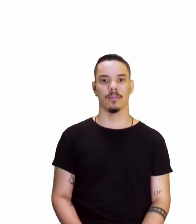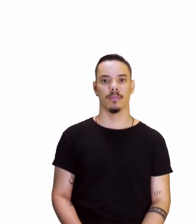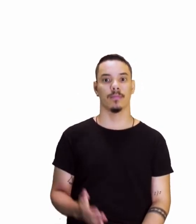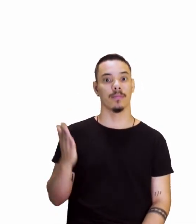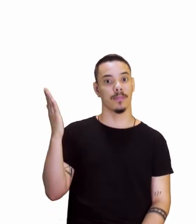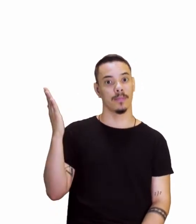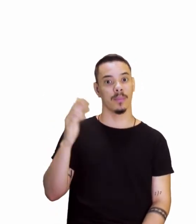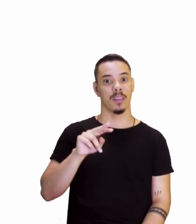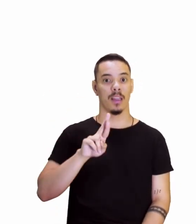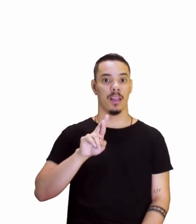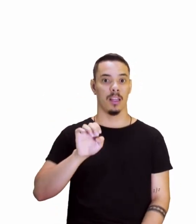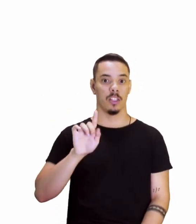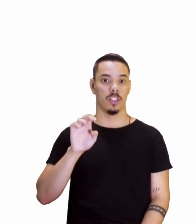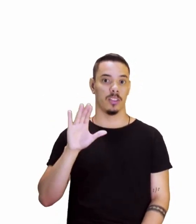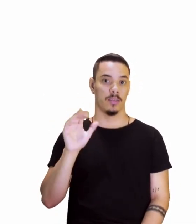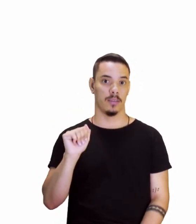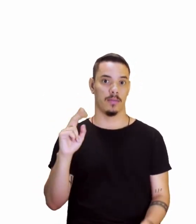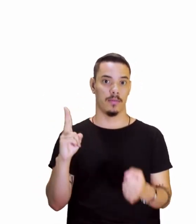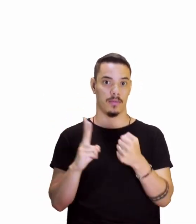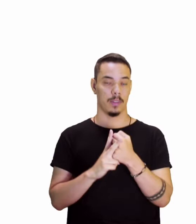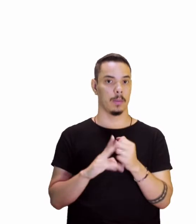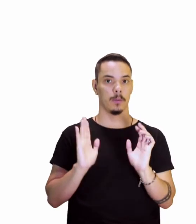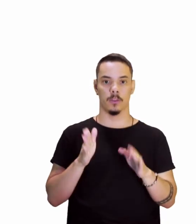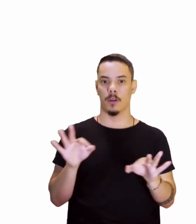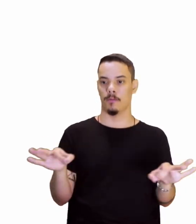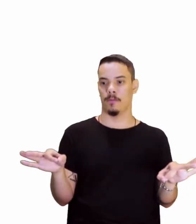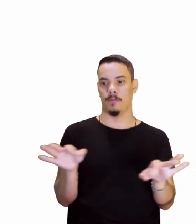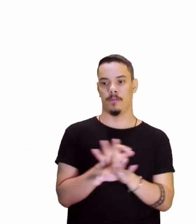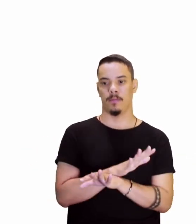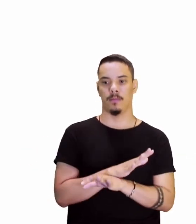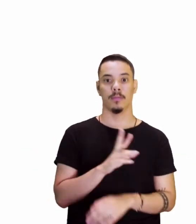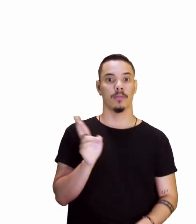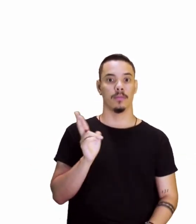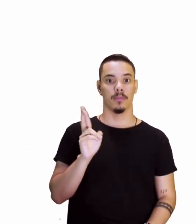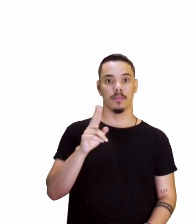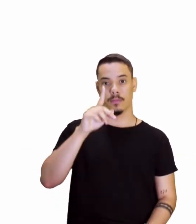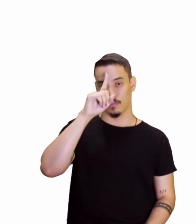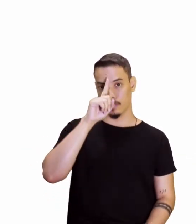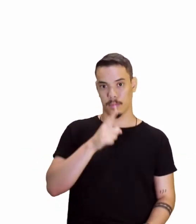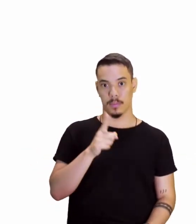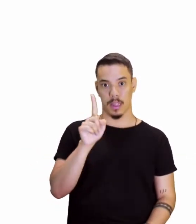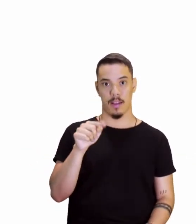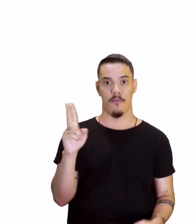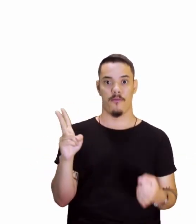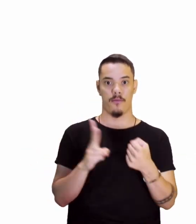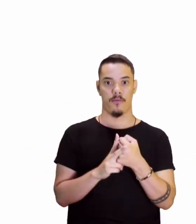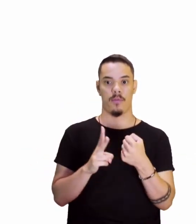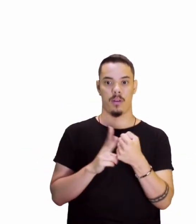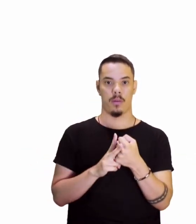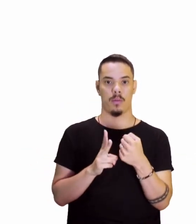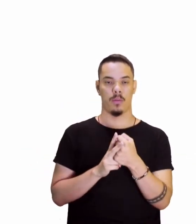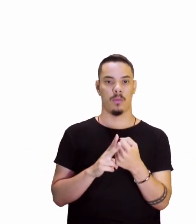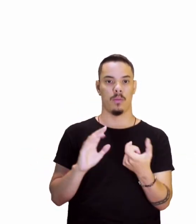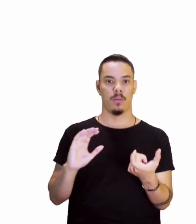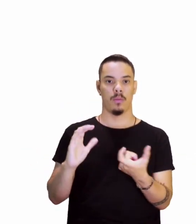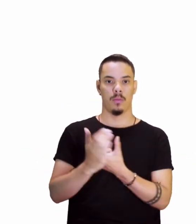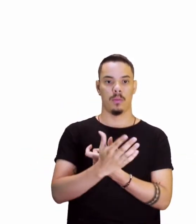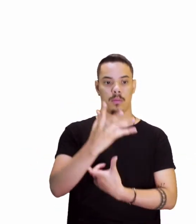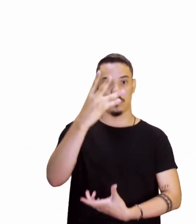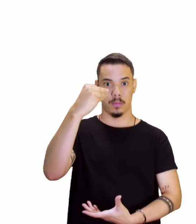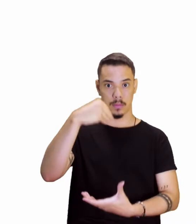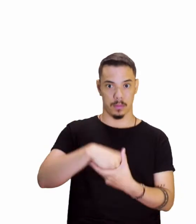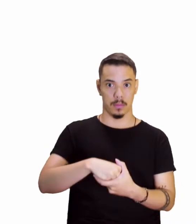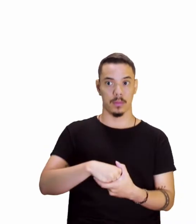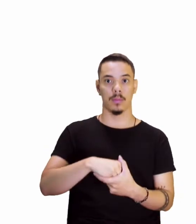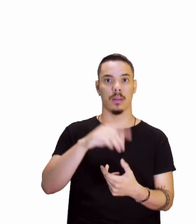Regência verbal. Já diz tudo. Quem vai estar no comando? O verbo. O termo regente